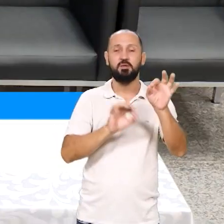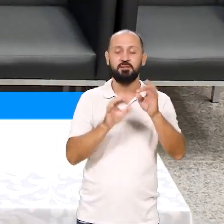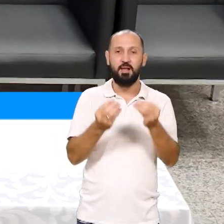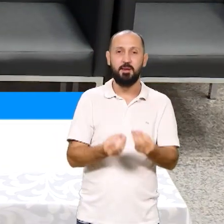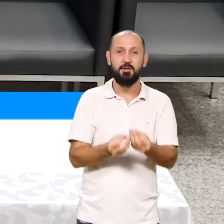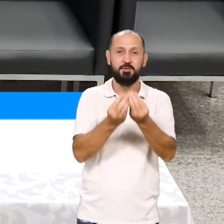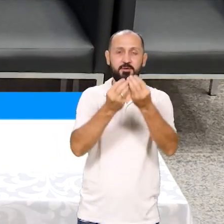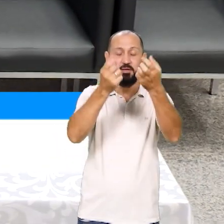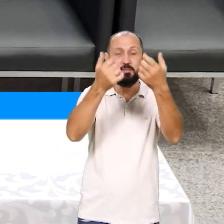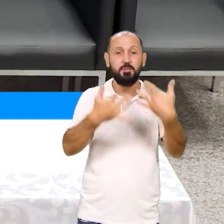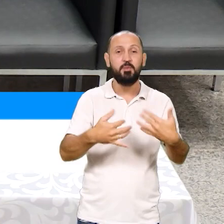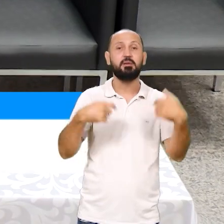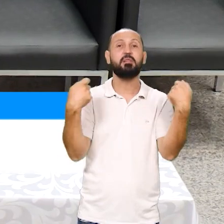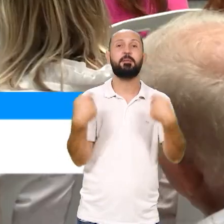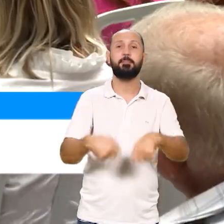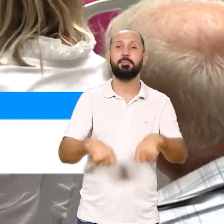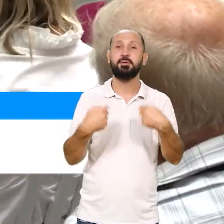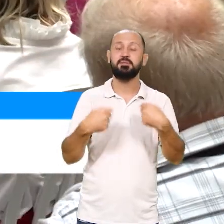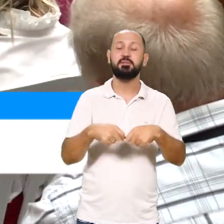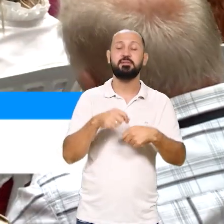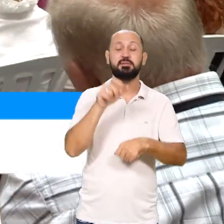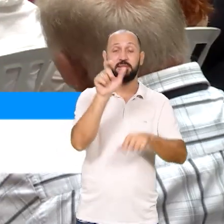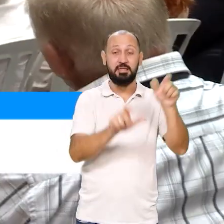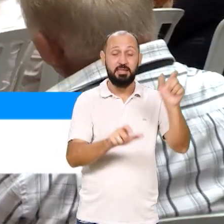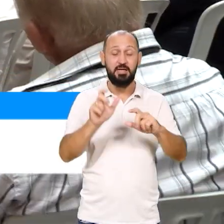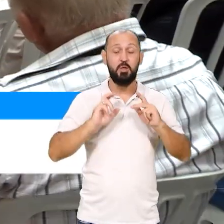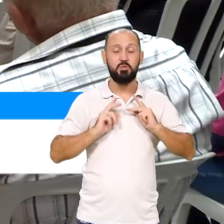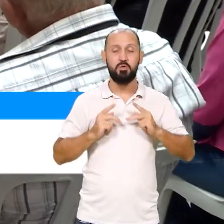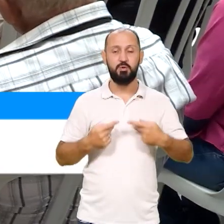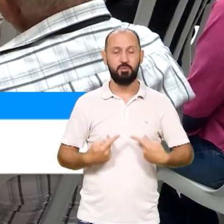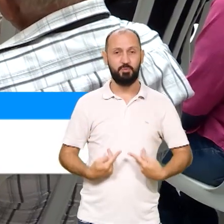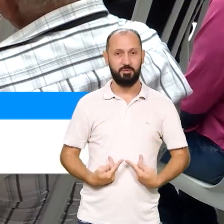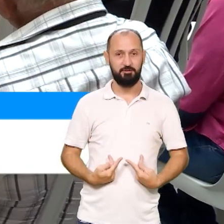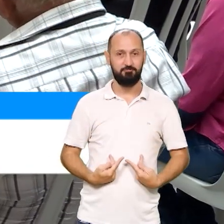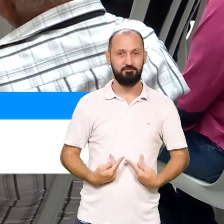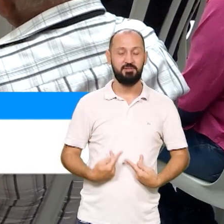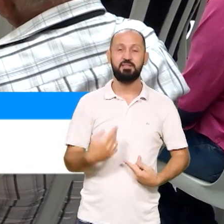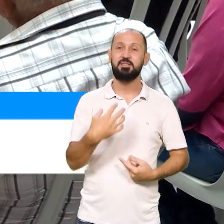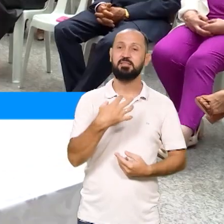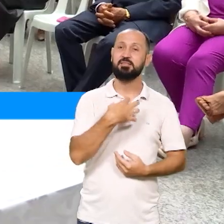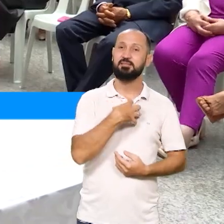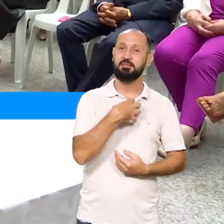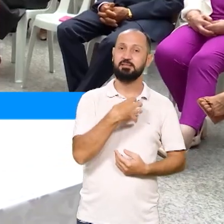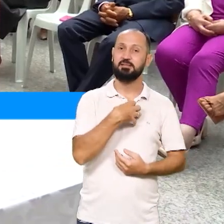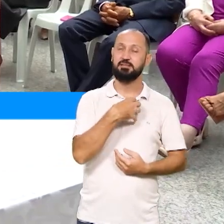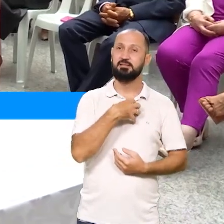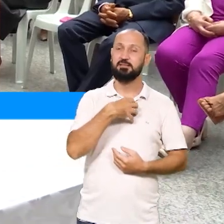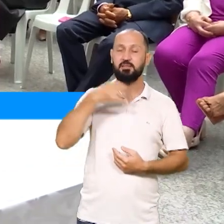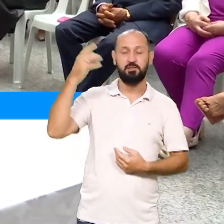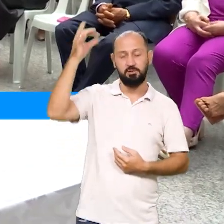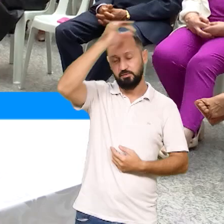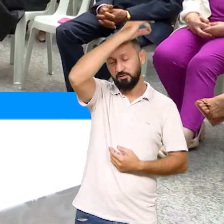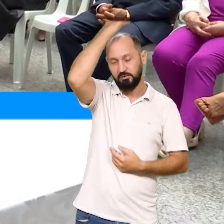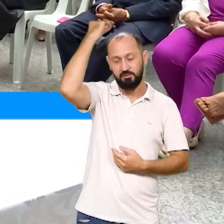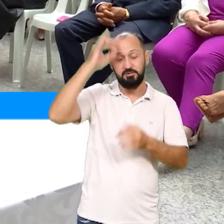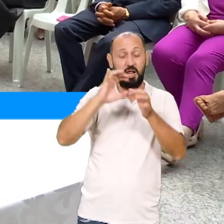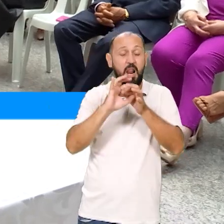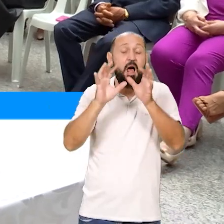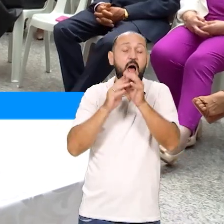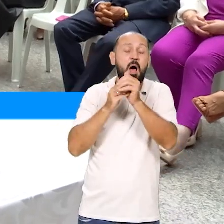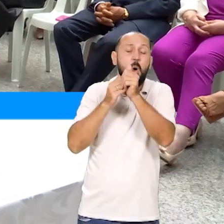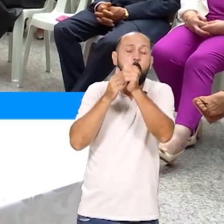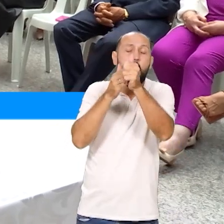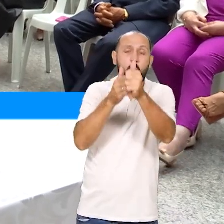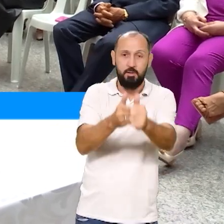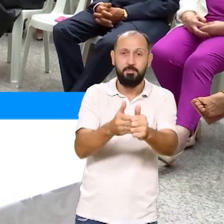Dimas, celebrante da missa, falou da necessidade do ser humano sentir e se deixar guiar pelo poder